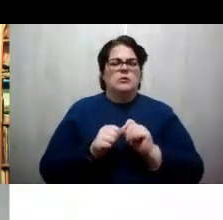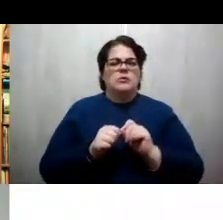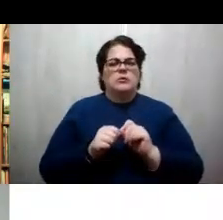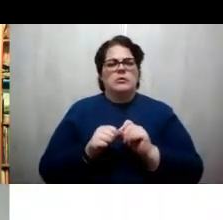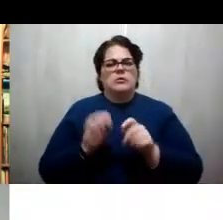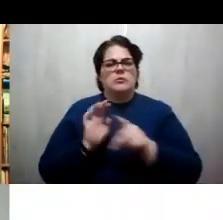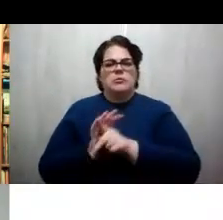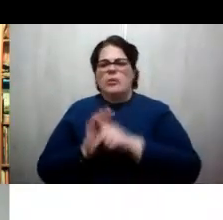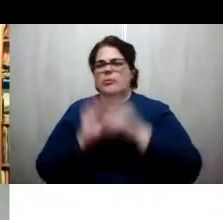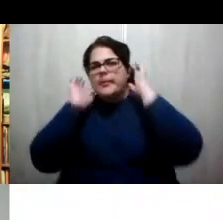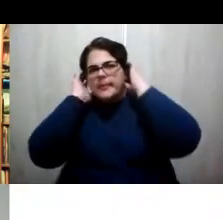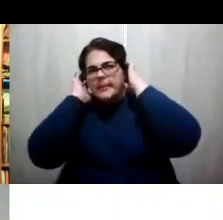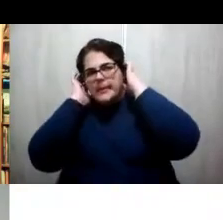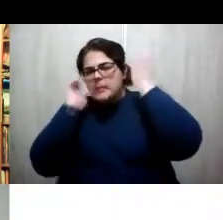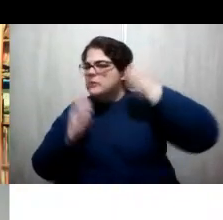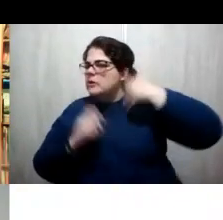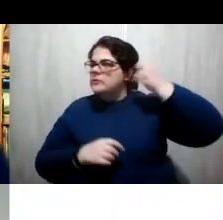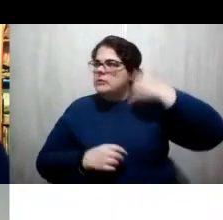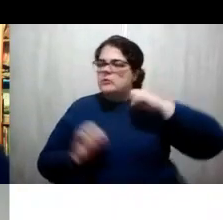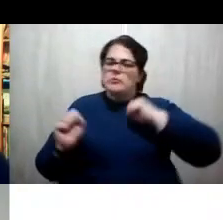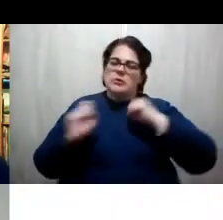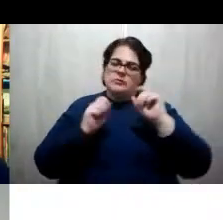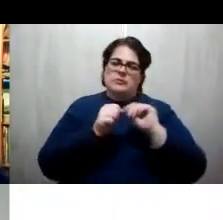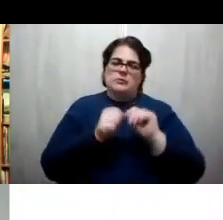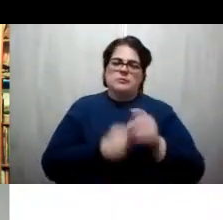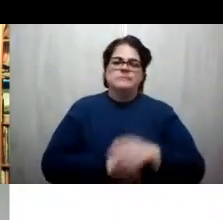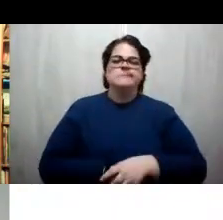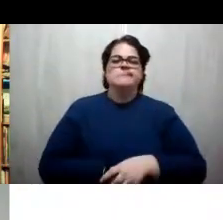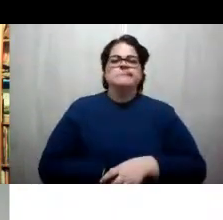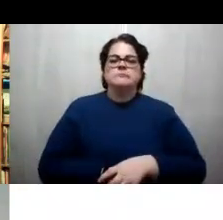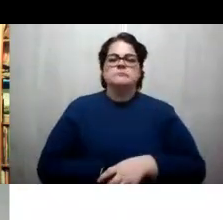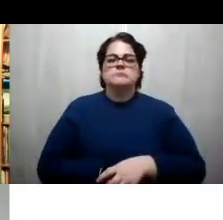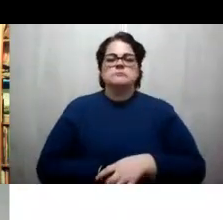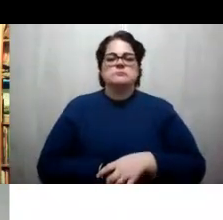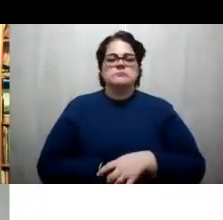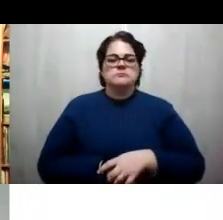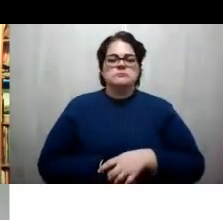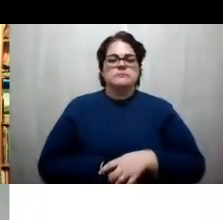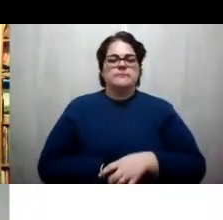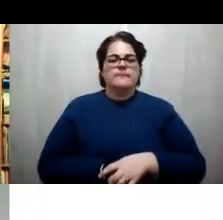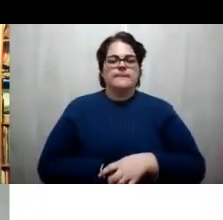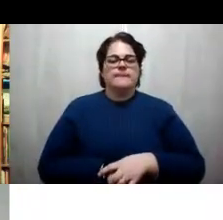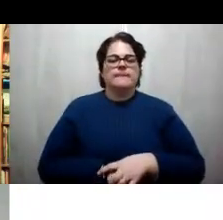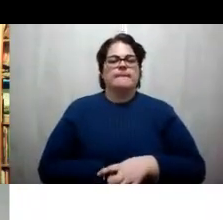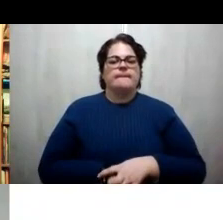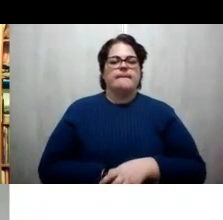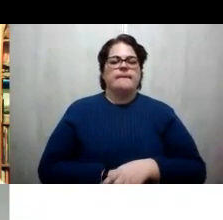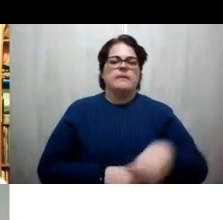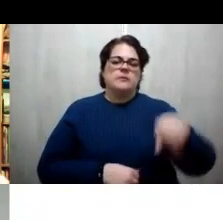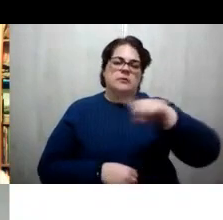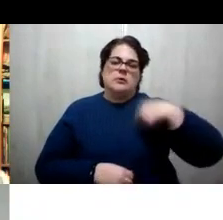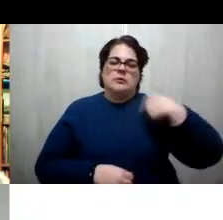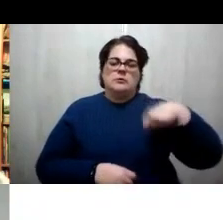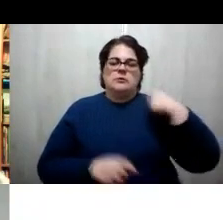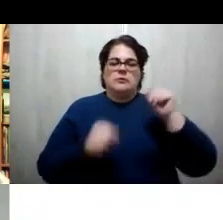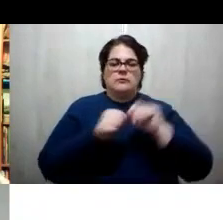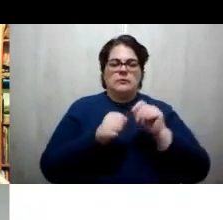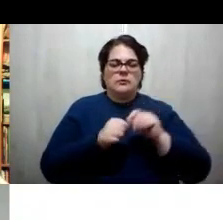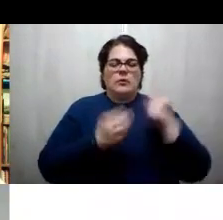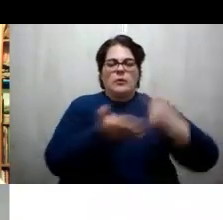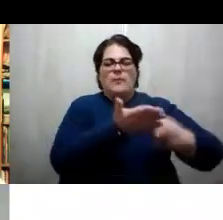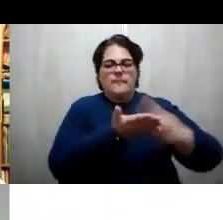na televisão, não é verdade? Agora, a gente teria que fazer um combinado, né?